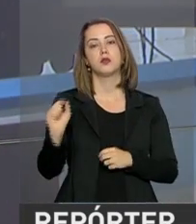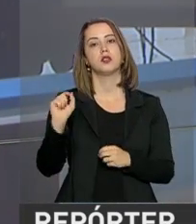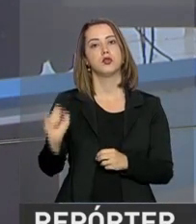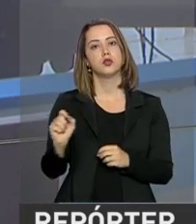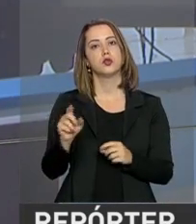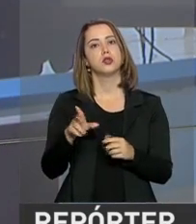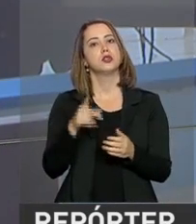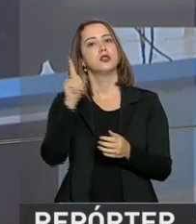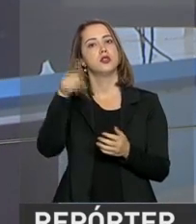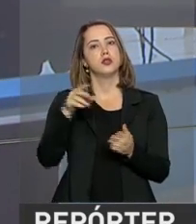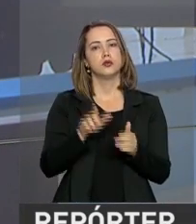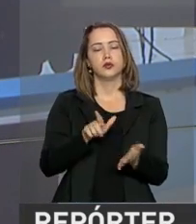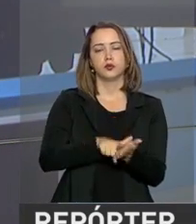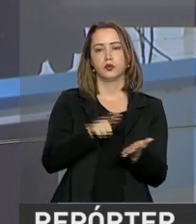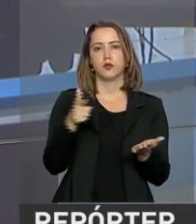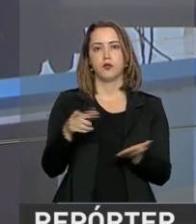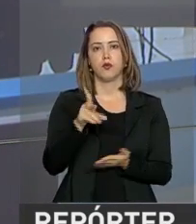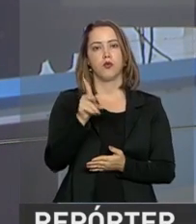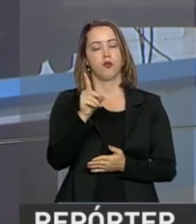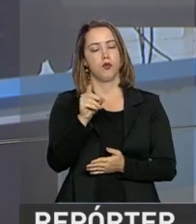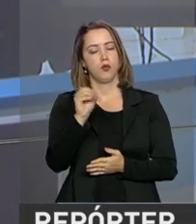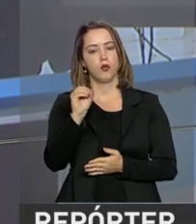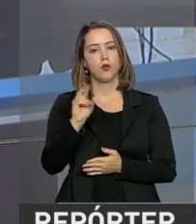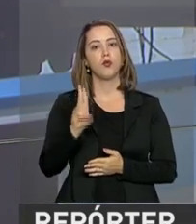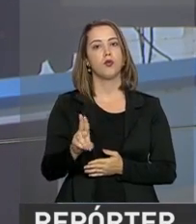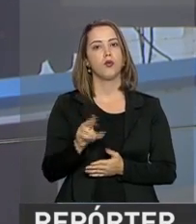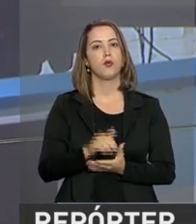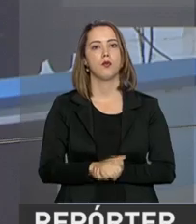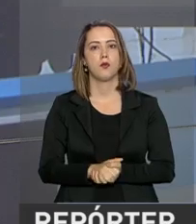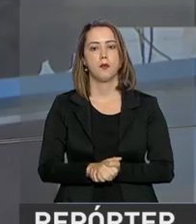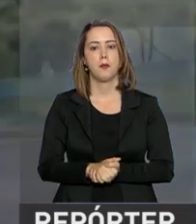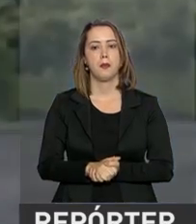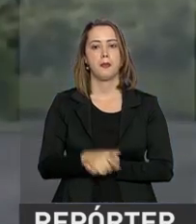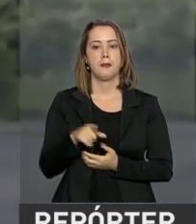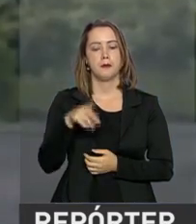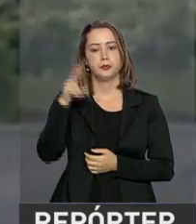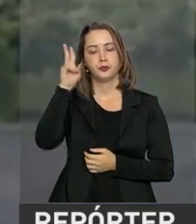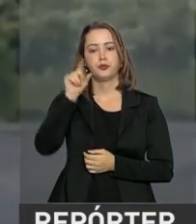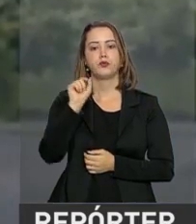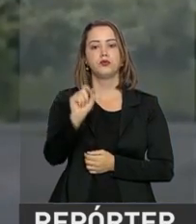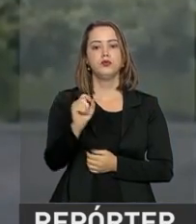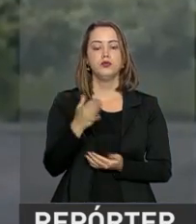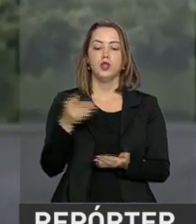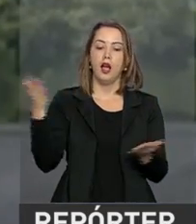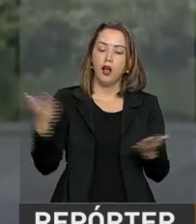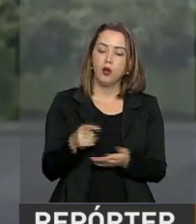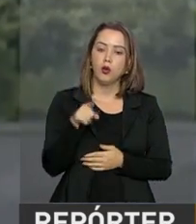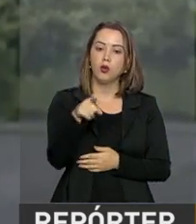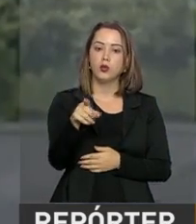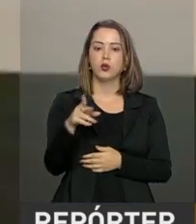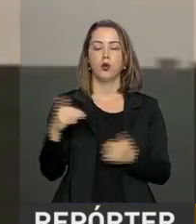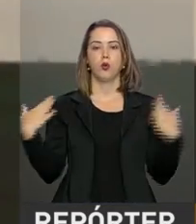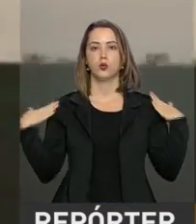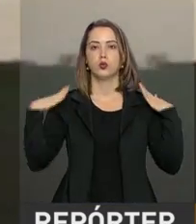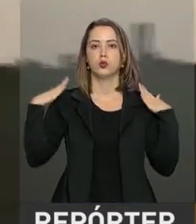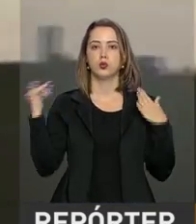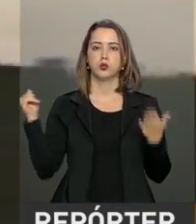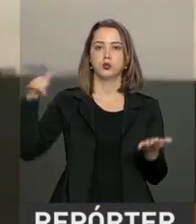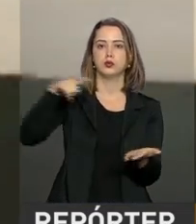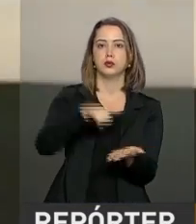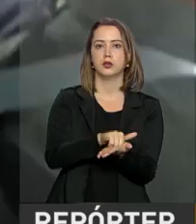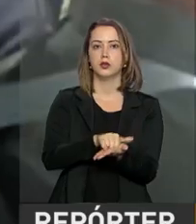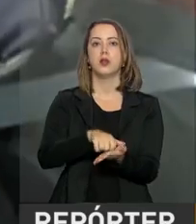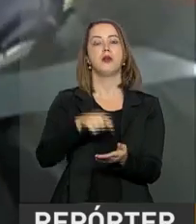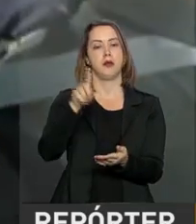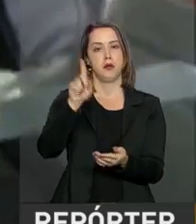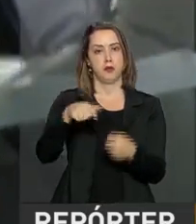publicada no Diário Oficial da União desta terça-feira a partir de agora a força aérea brasileira terá